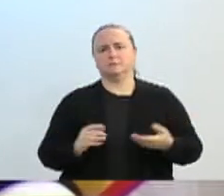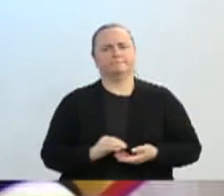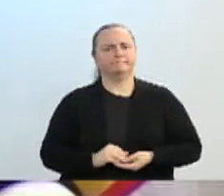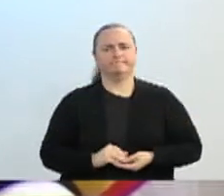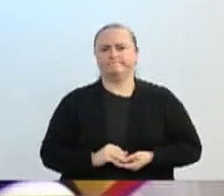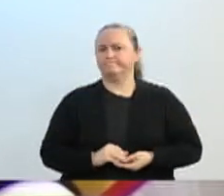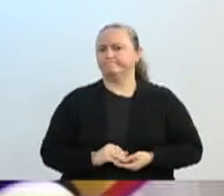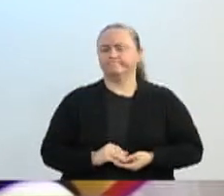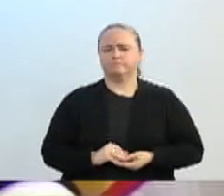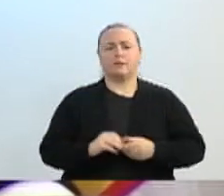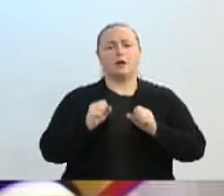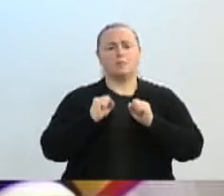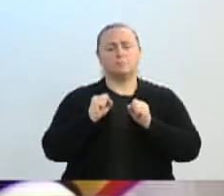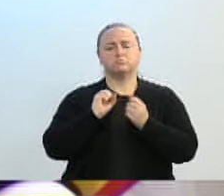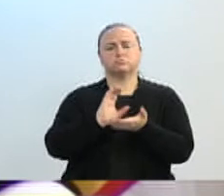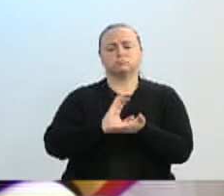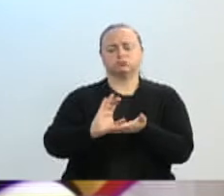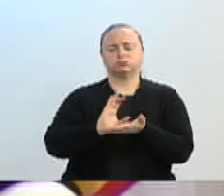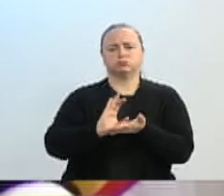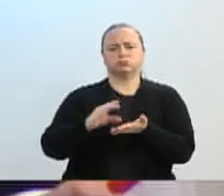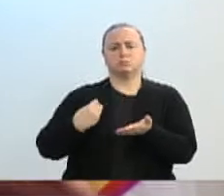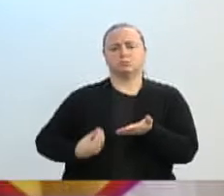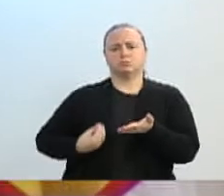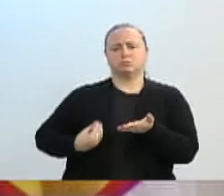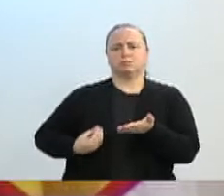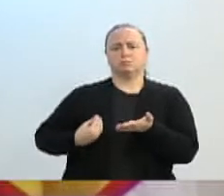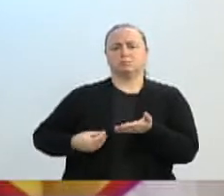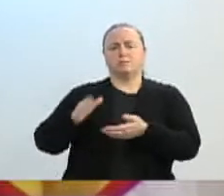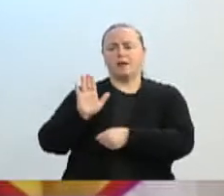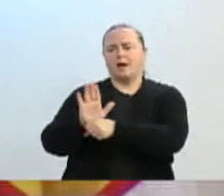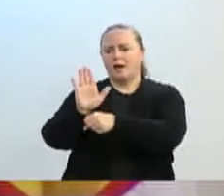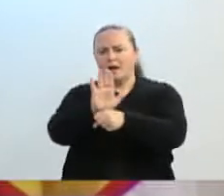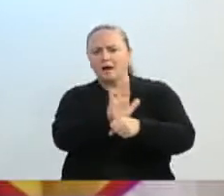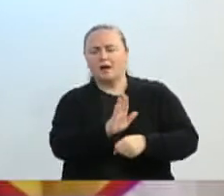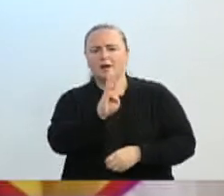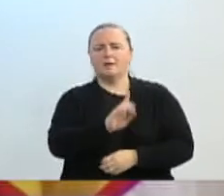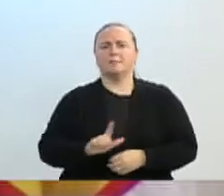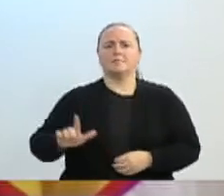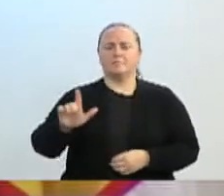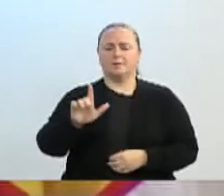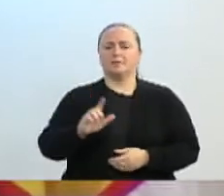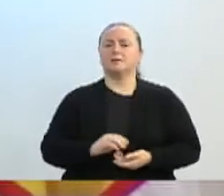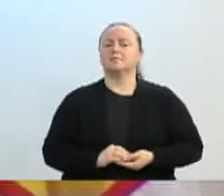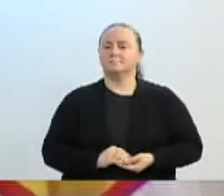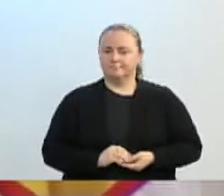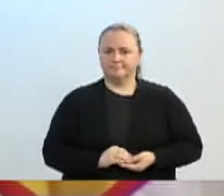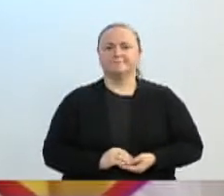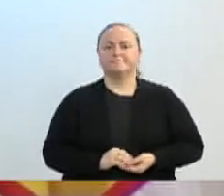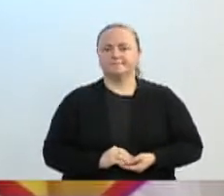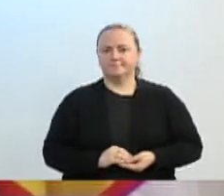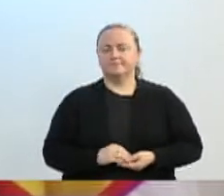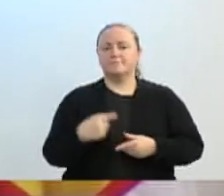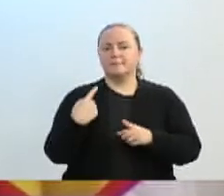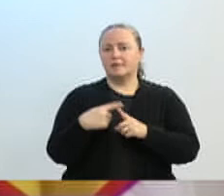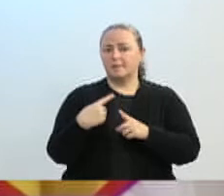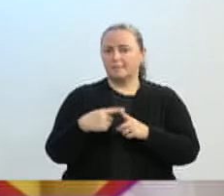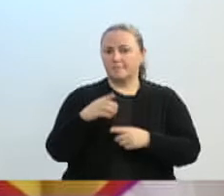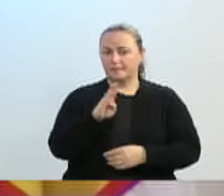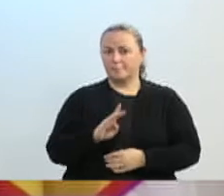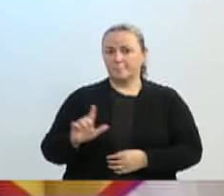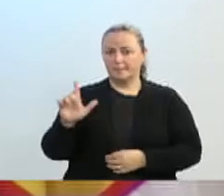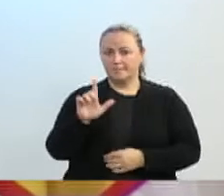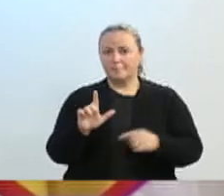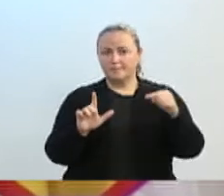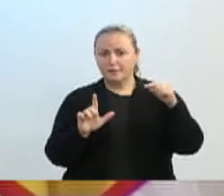as verbas continuarão aqui, para o benefício da cidade de Blumenau. Porque aqui na nossa cidade, vereador Marcos da Rosa, vereador Maurício,